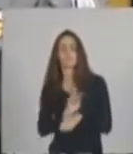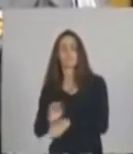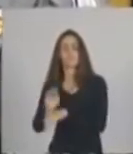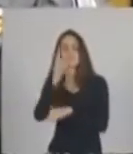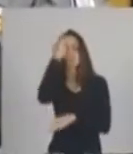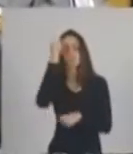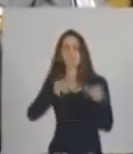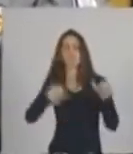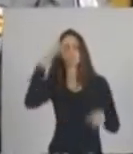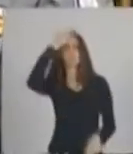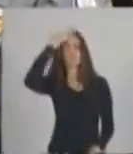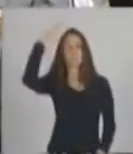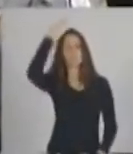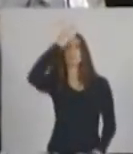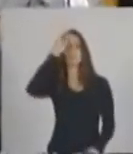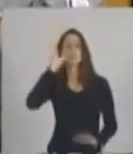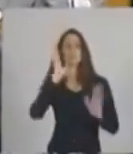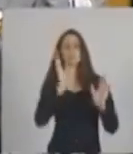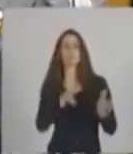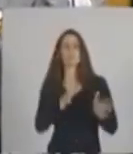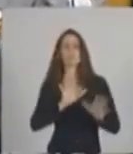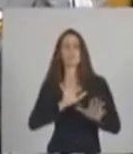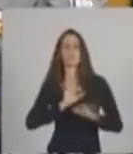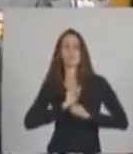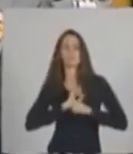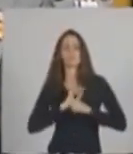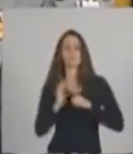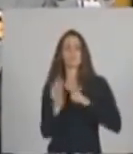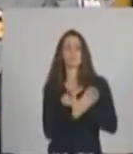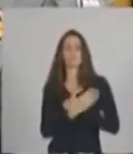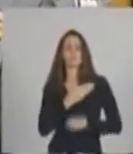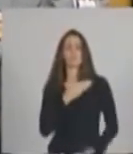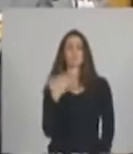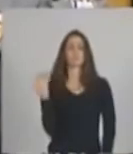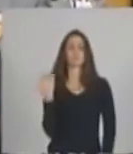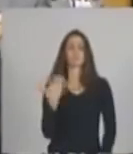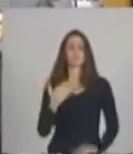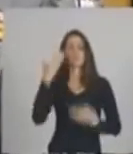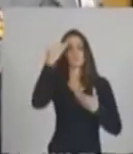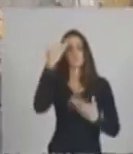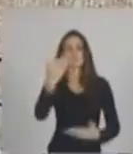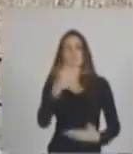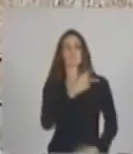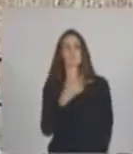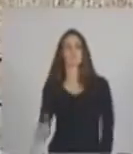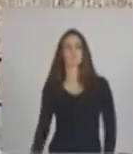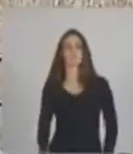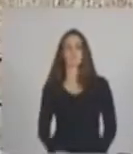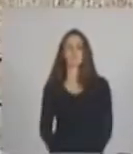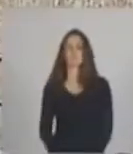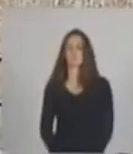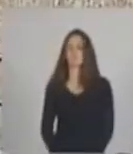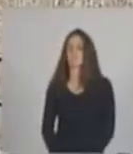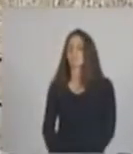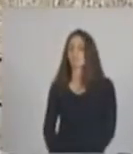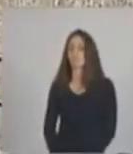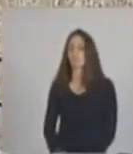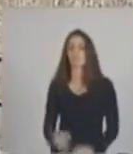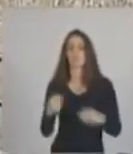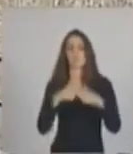capixabas. Infelizmente, foi mais uma vítima da Covid-19. Muito obrigado, senhor presidente. Obrigado, deputado Capitão Assunção. Deputado